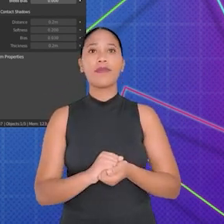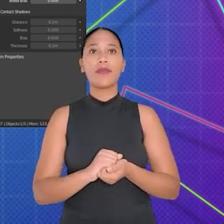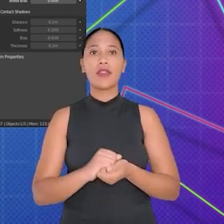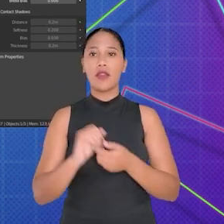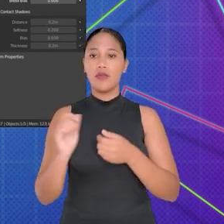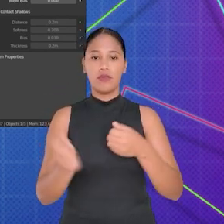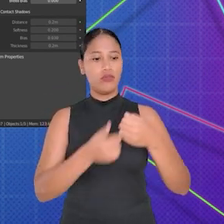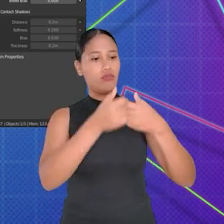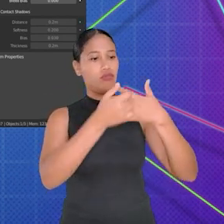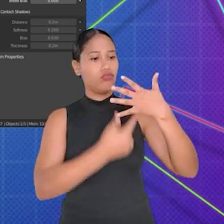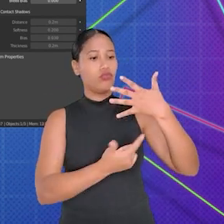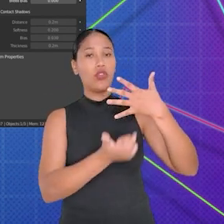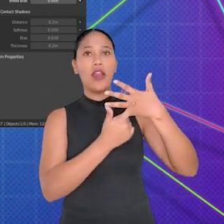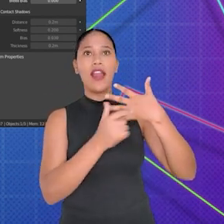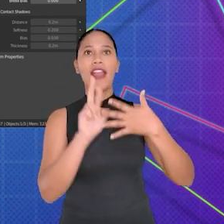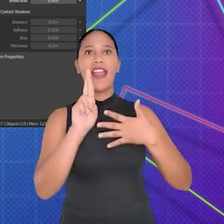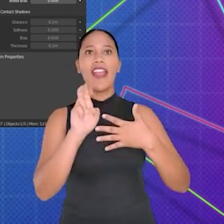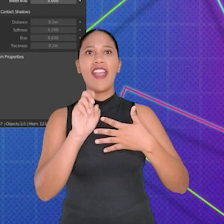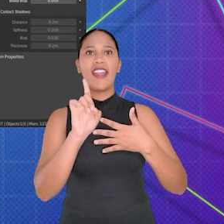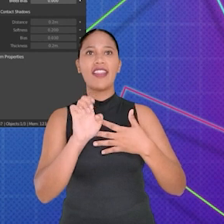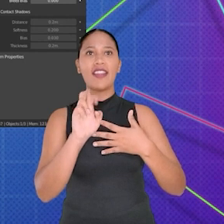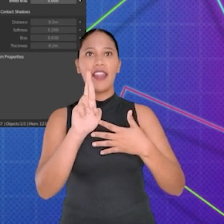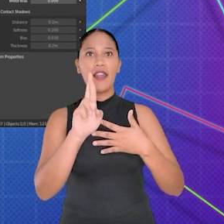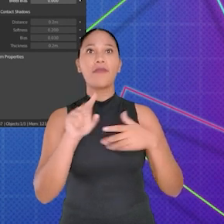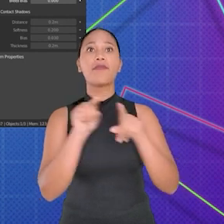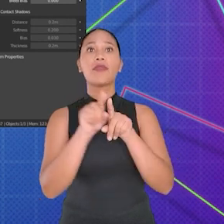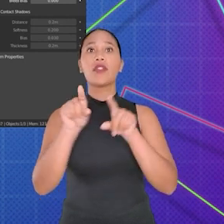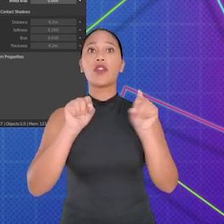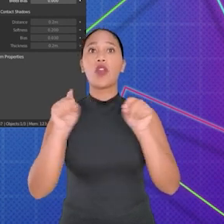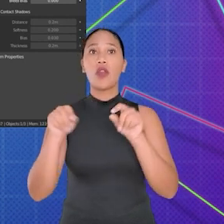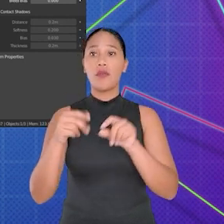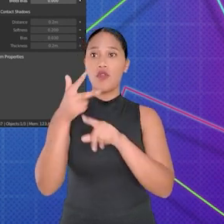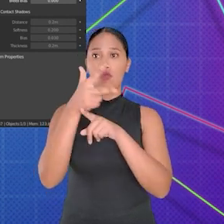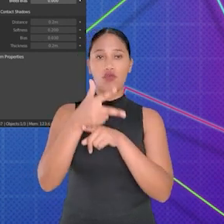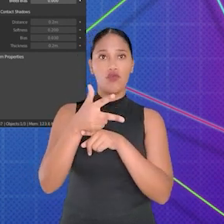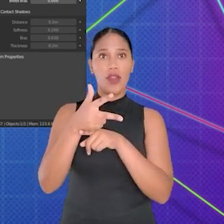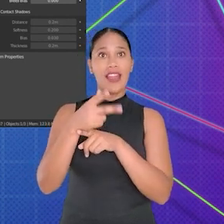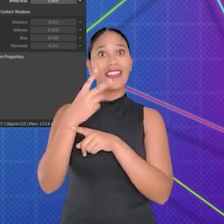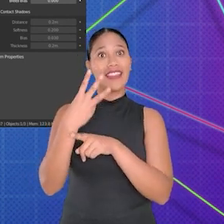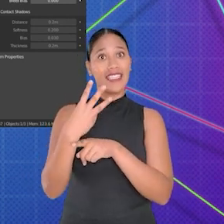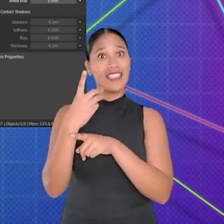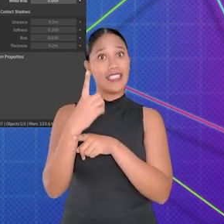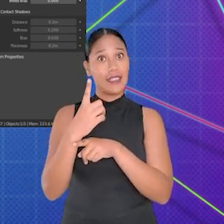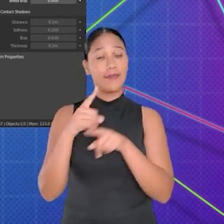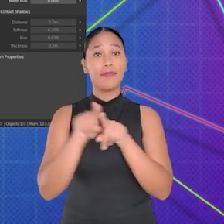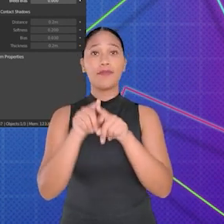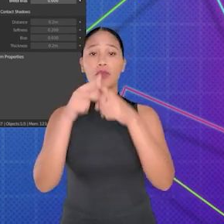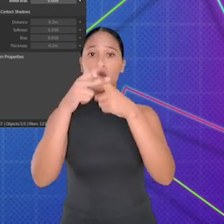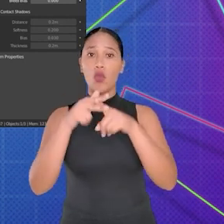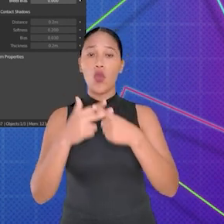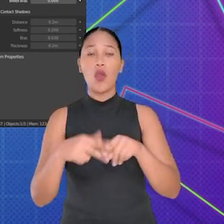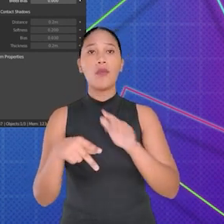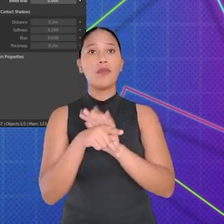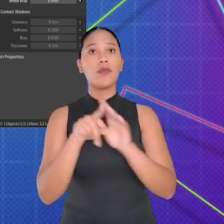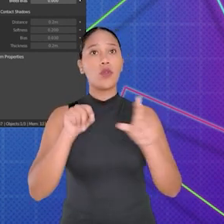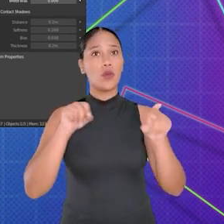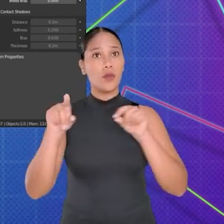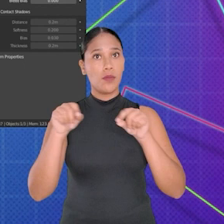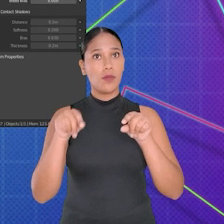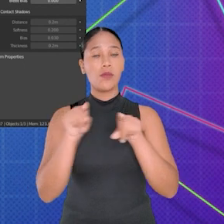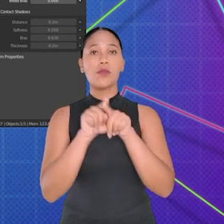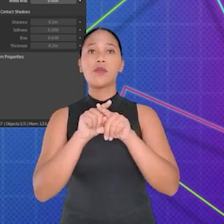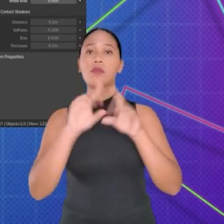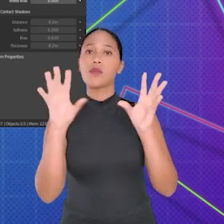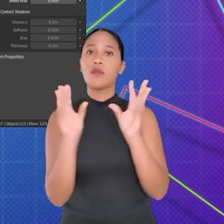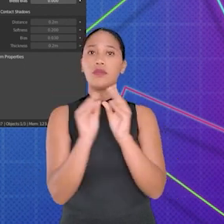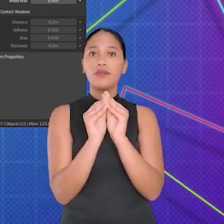Render no painel direito, selecione a sua câmera na visualização 3D, configure as opções de renderização, como resolução, formato